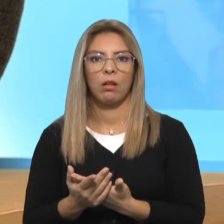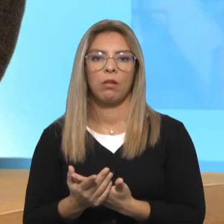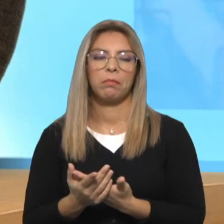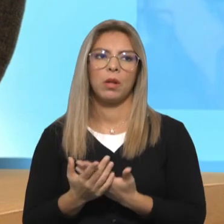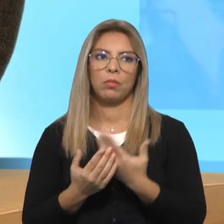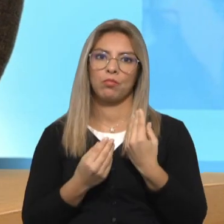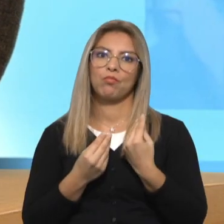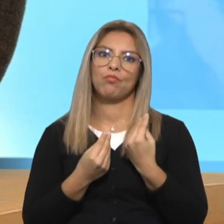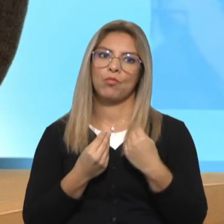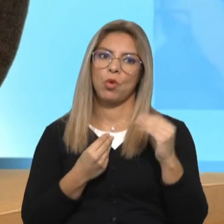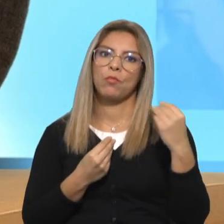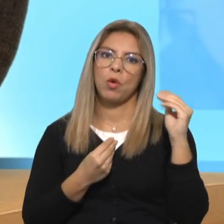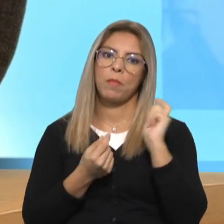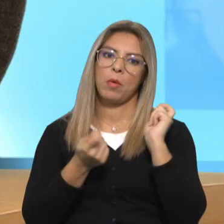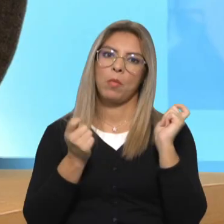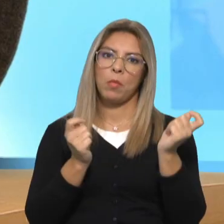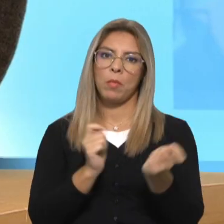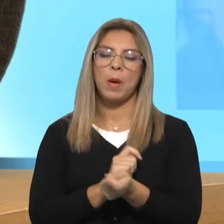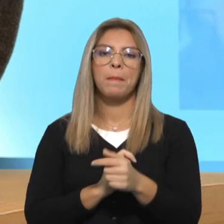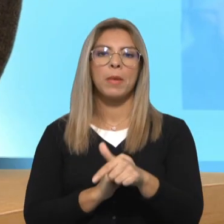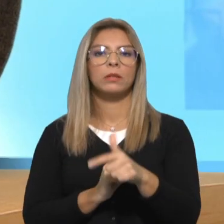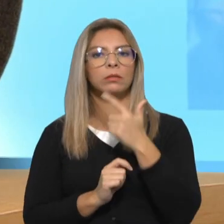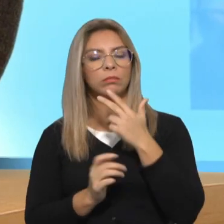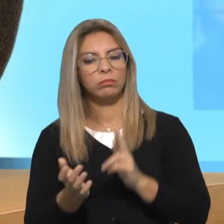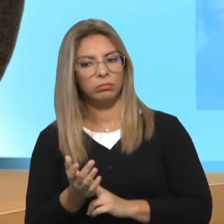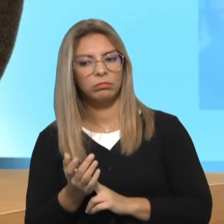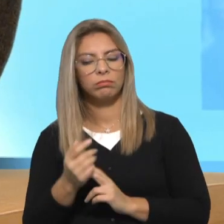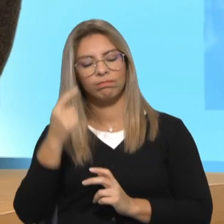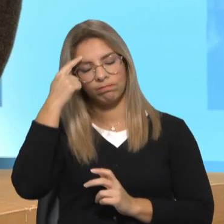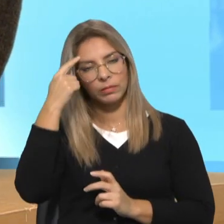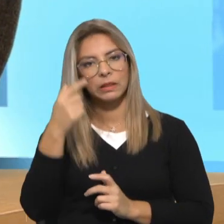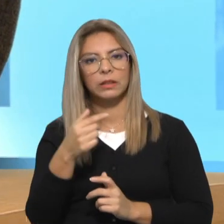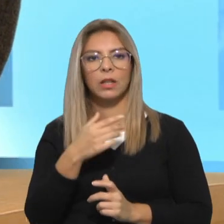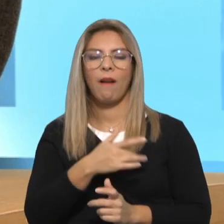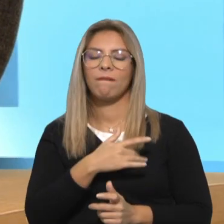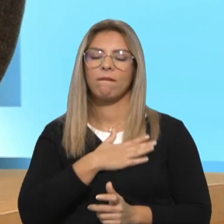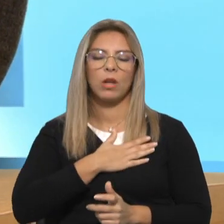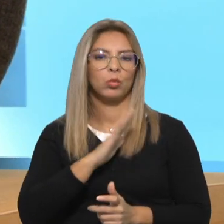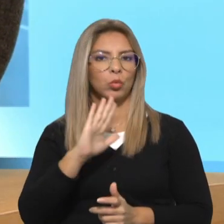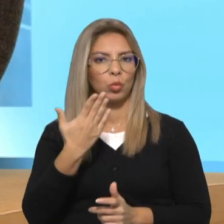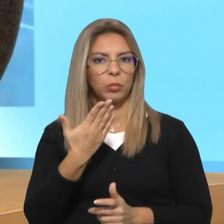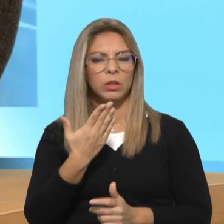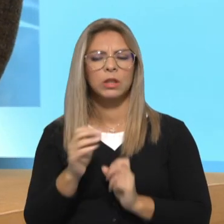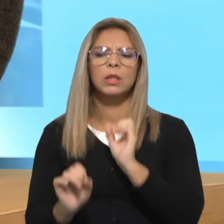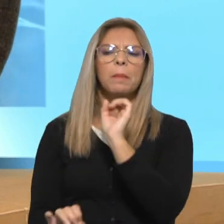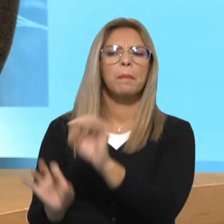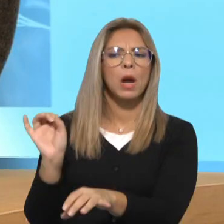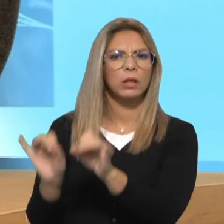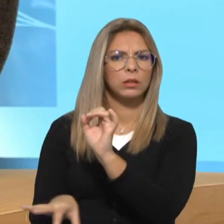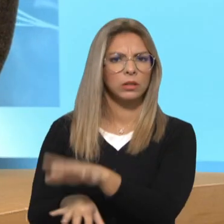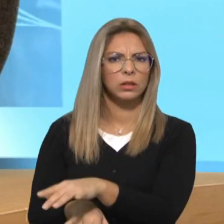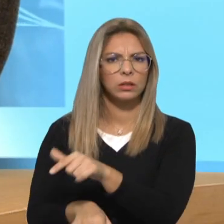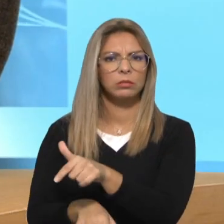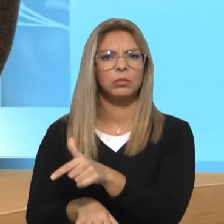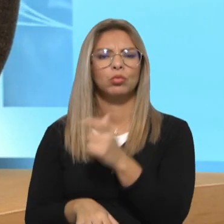reformulo, né? Mas também esta dilucidação, para mim, é a coisa mais apaixonante, que é tentar perceber o que é que se passa, porque é que aquele